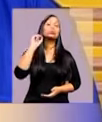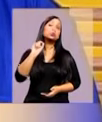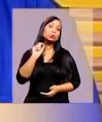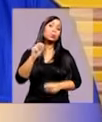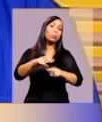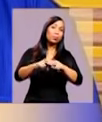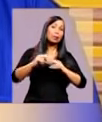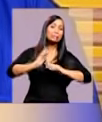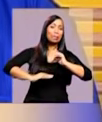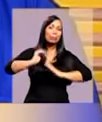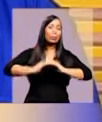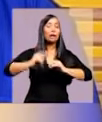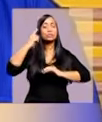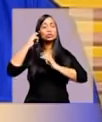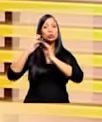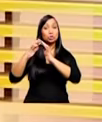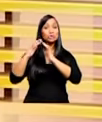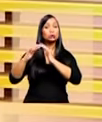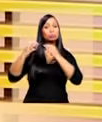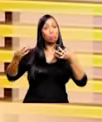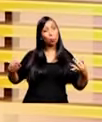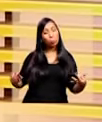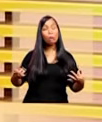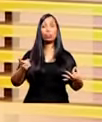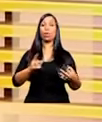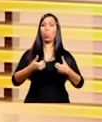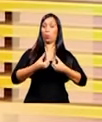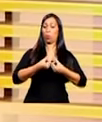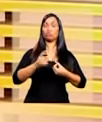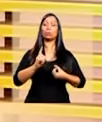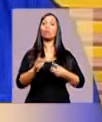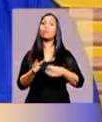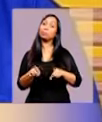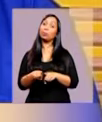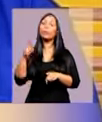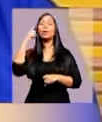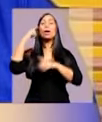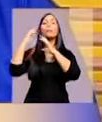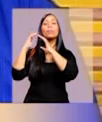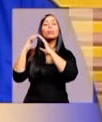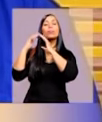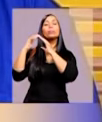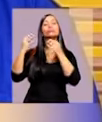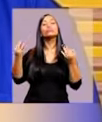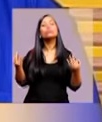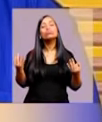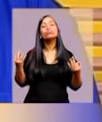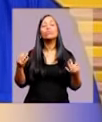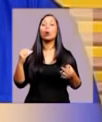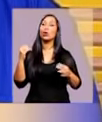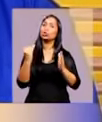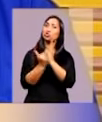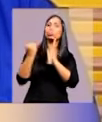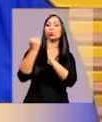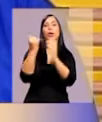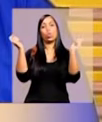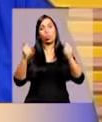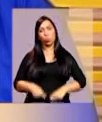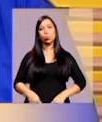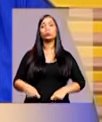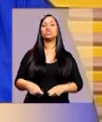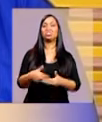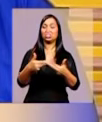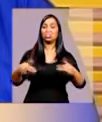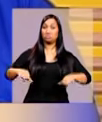que, através da prática meditativa, não necessariamente budista, mas da prática meditativa, conseguiram superar